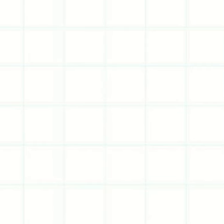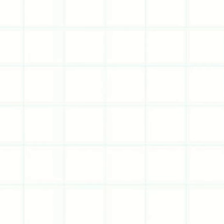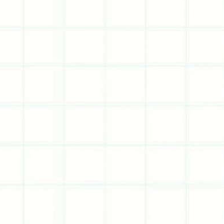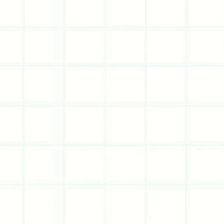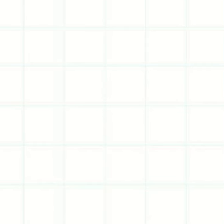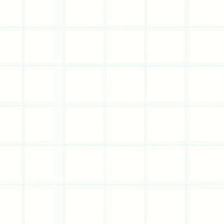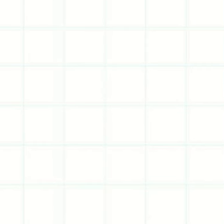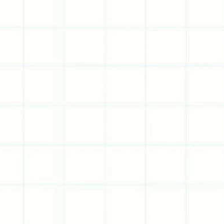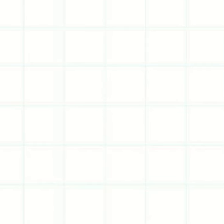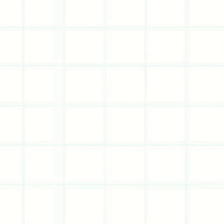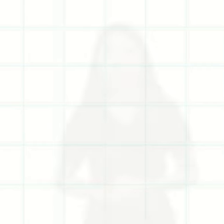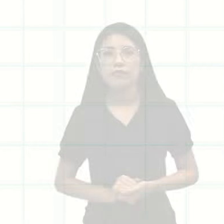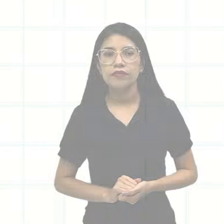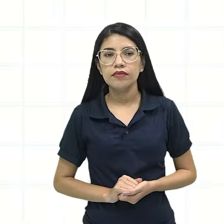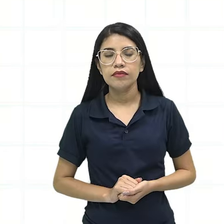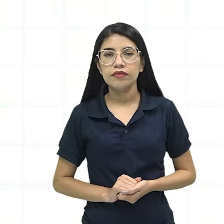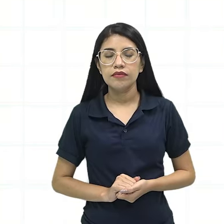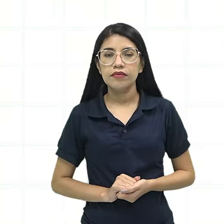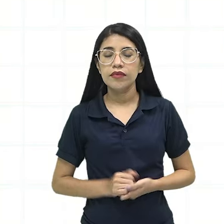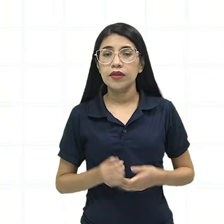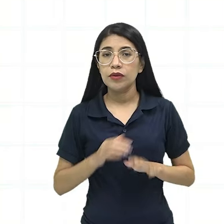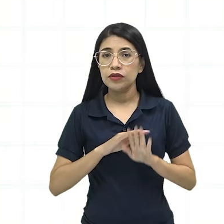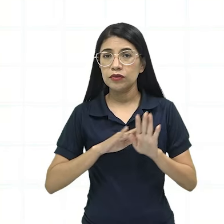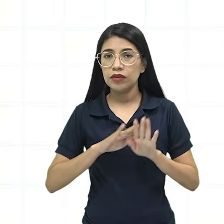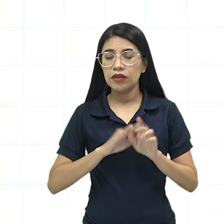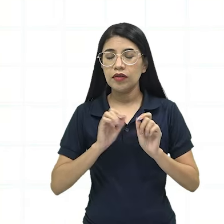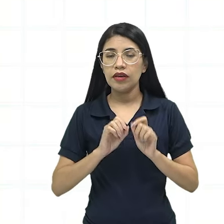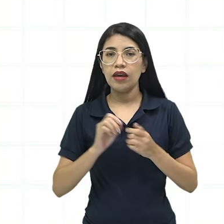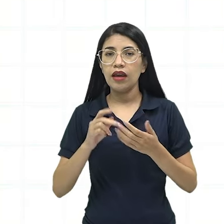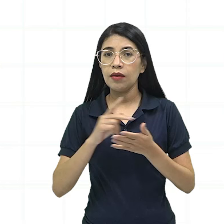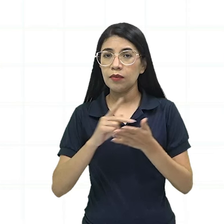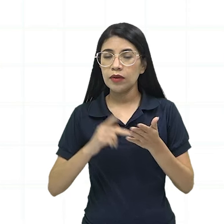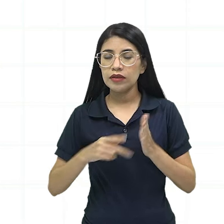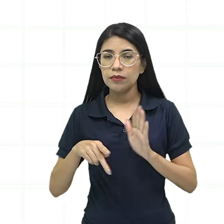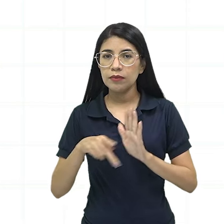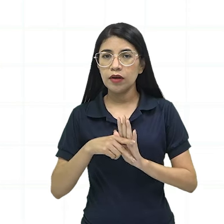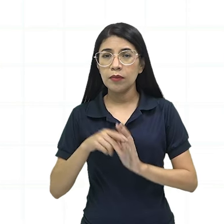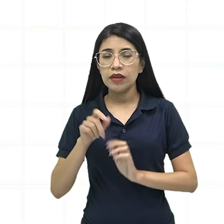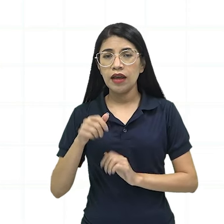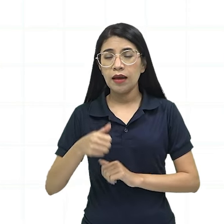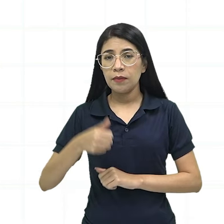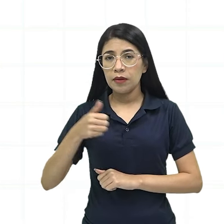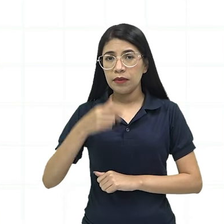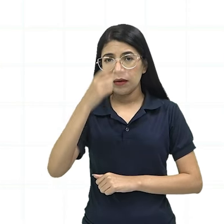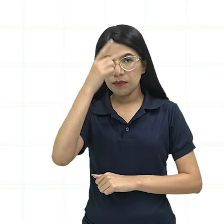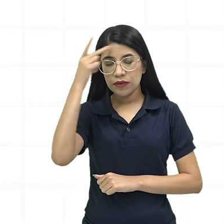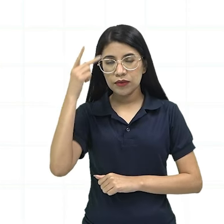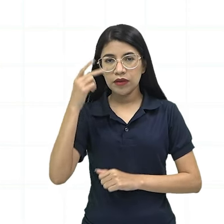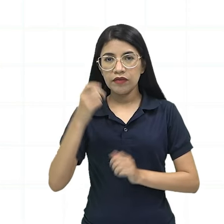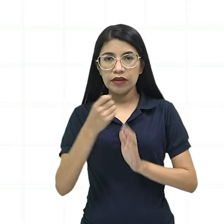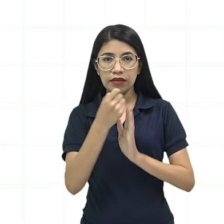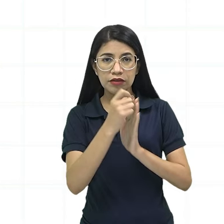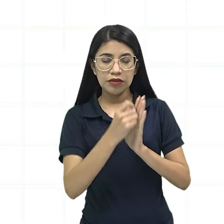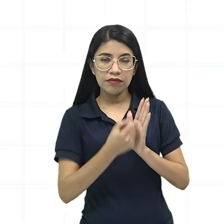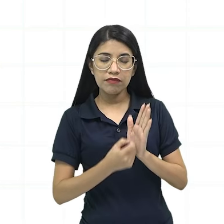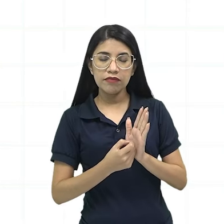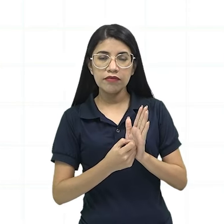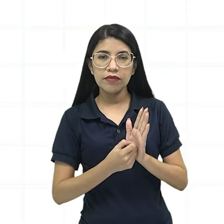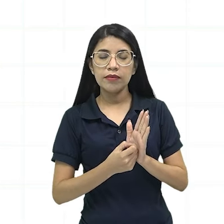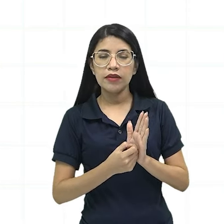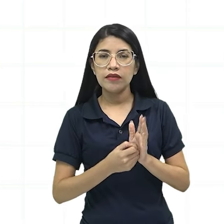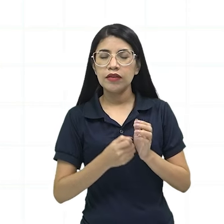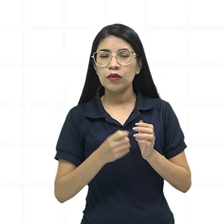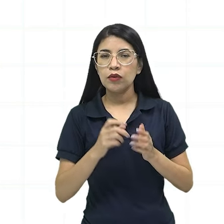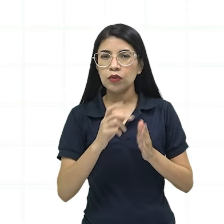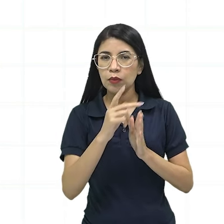do tempo presente, que ele vai falar na primeira pessoa, né?